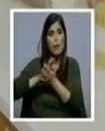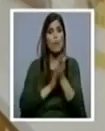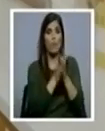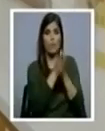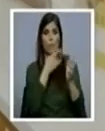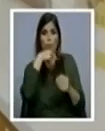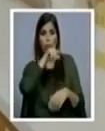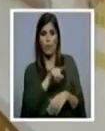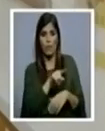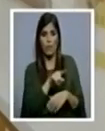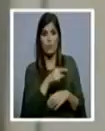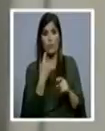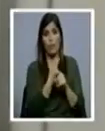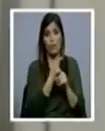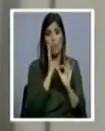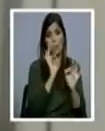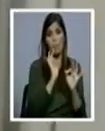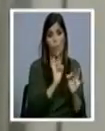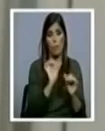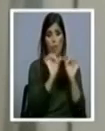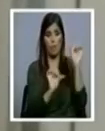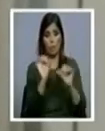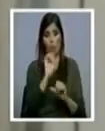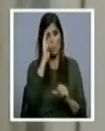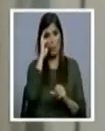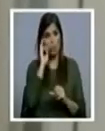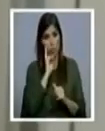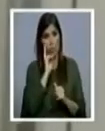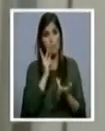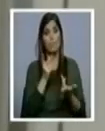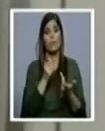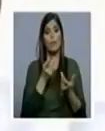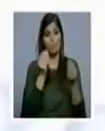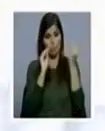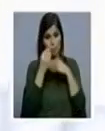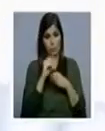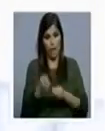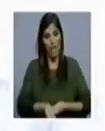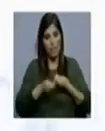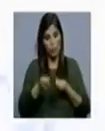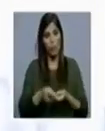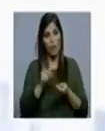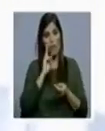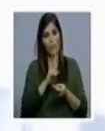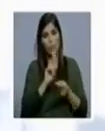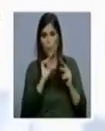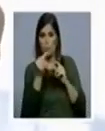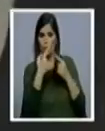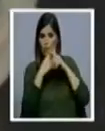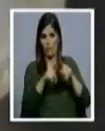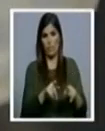na utilização de recursos endógenos. No laboratório de Biologia, o composto agrícola é visto sob